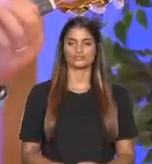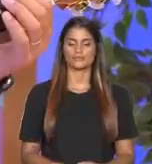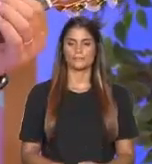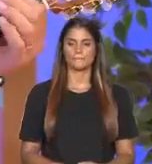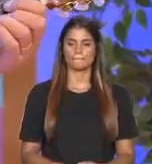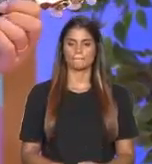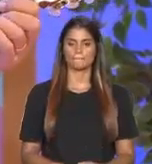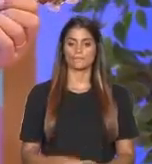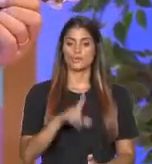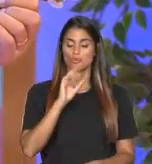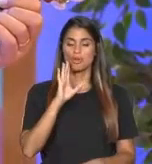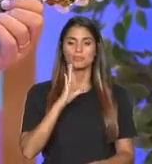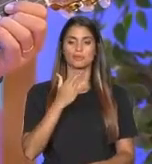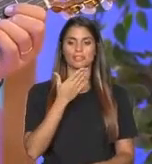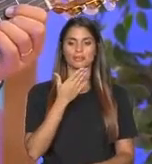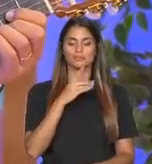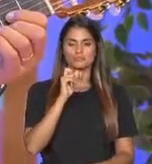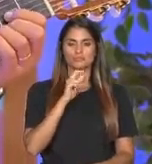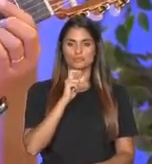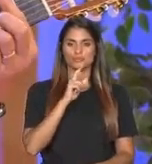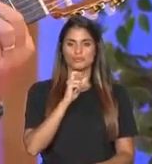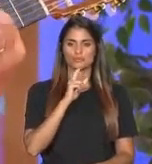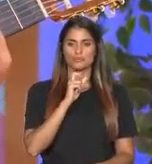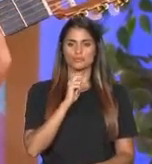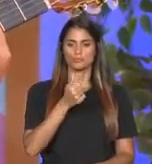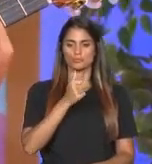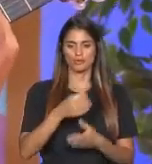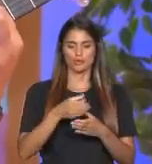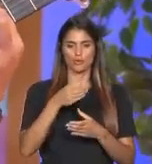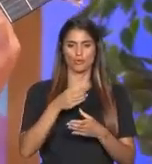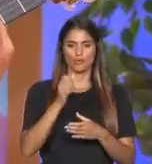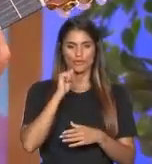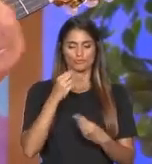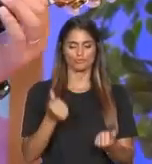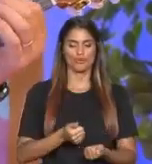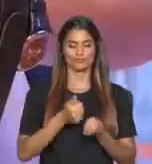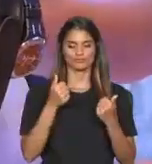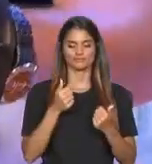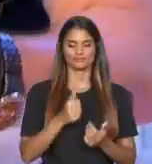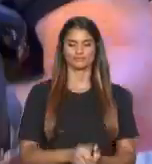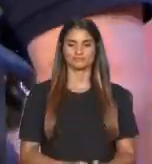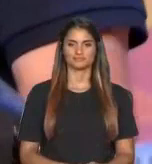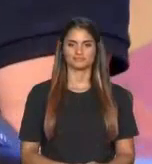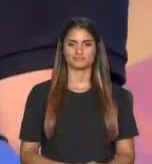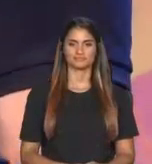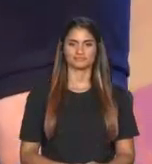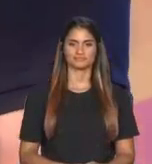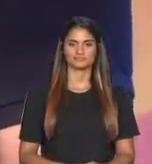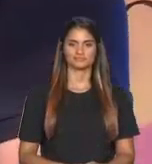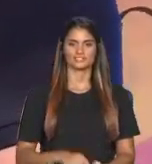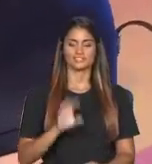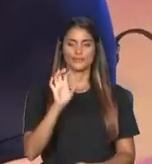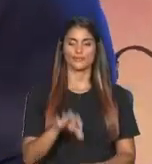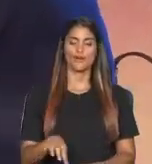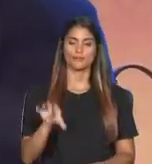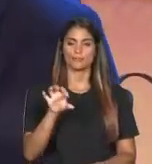pode depender de beber um bom copinho. Mas tem de ser a modinho. Olha,